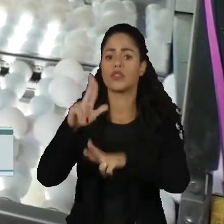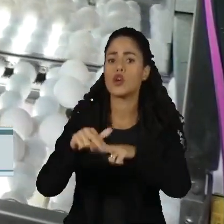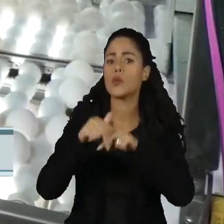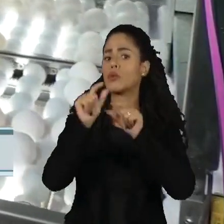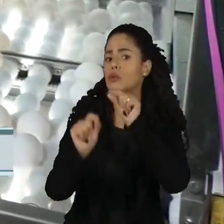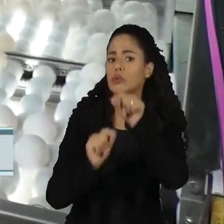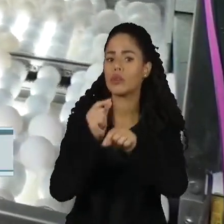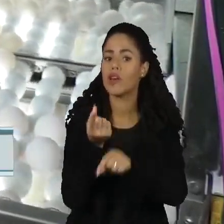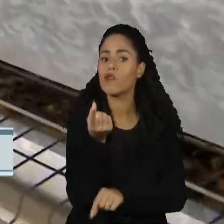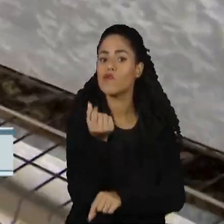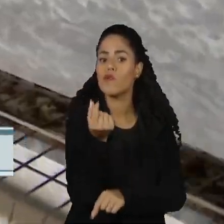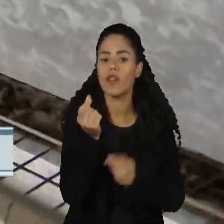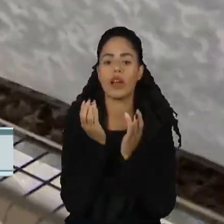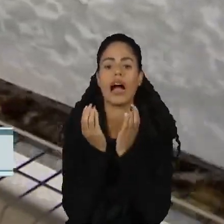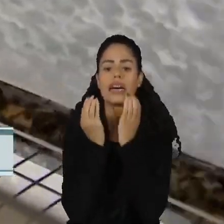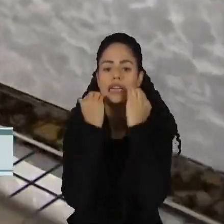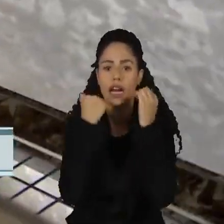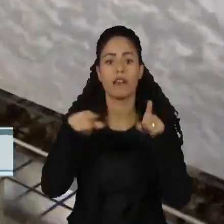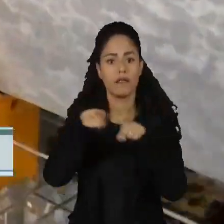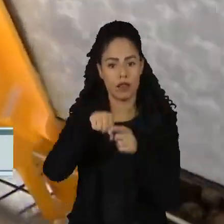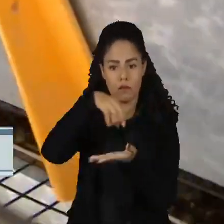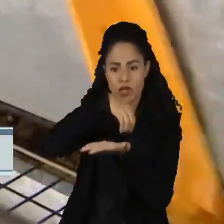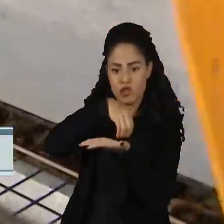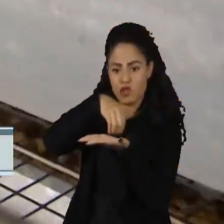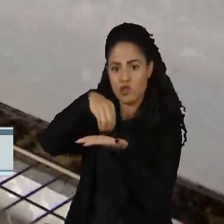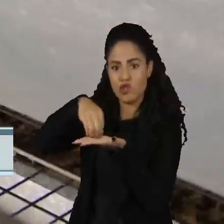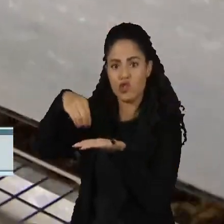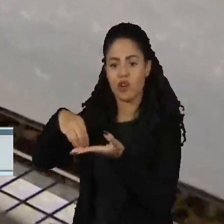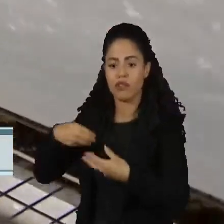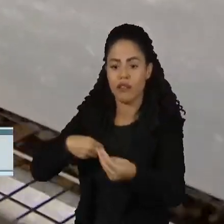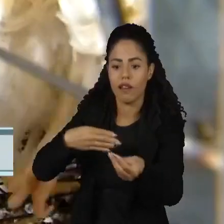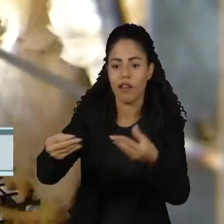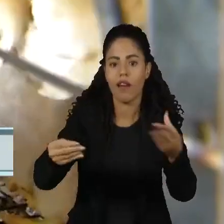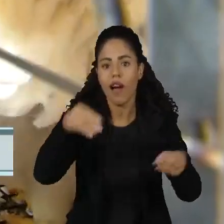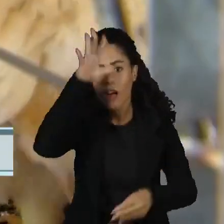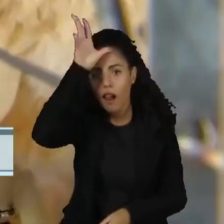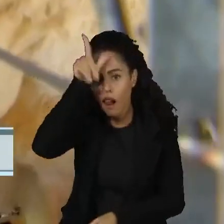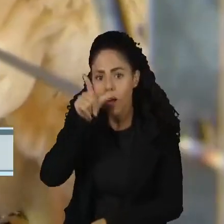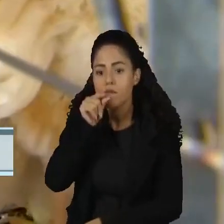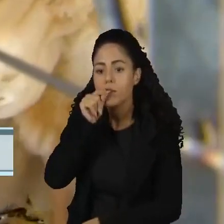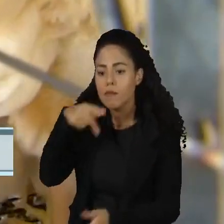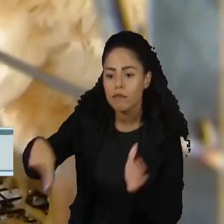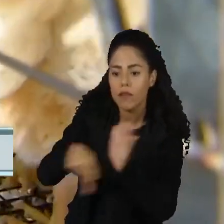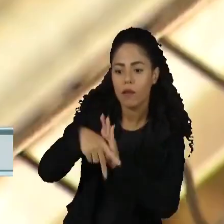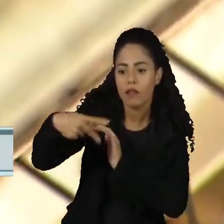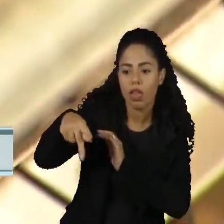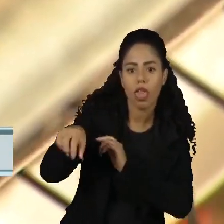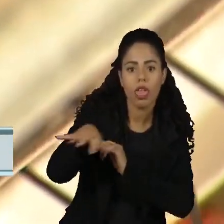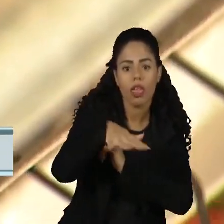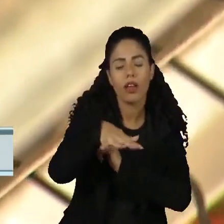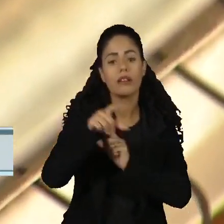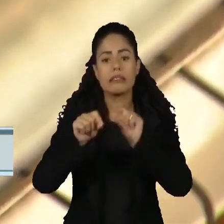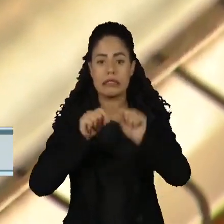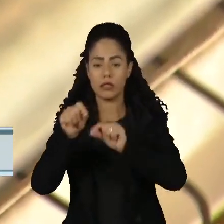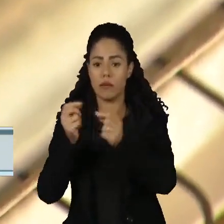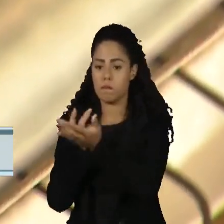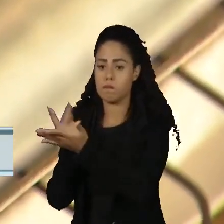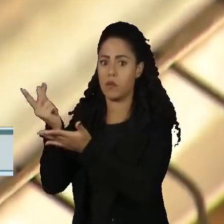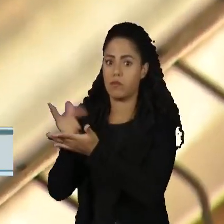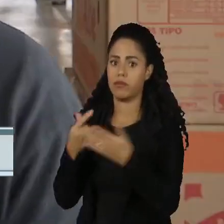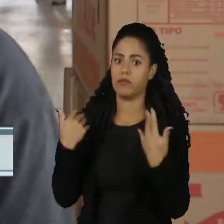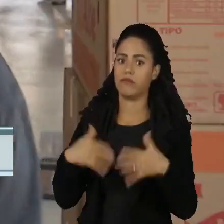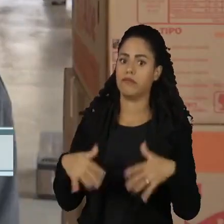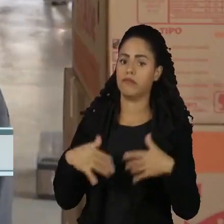alta nos valores do milho e da soja, que compõem a ração das galinhas. E a demanda do mercado externo também empurra os